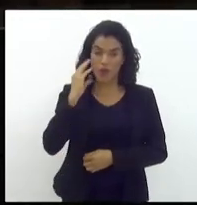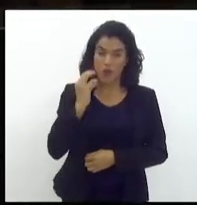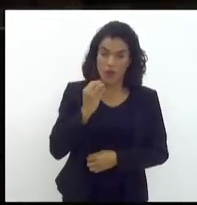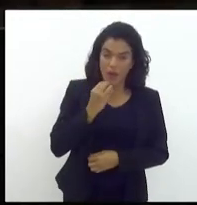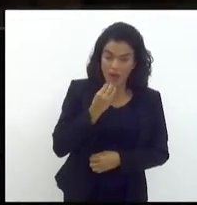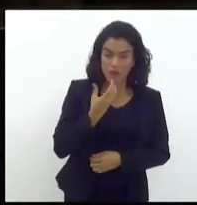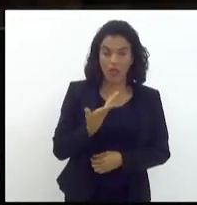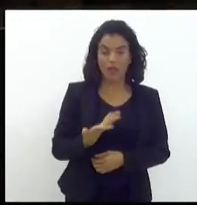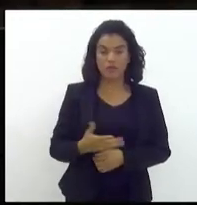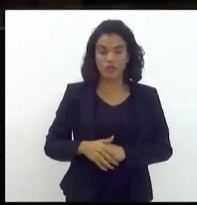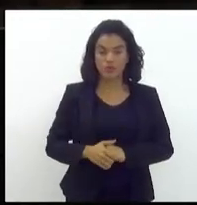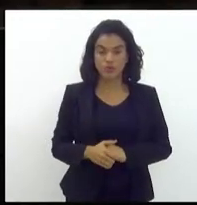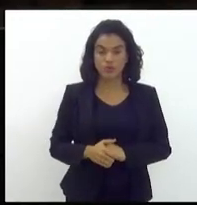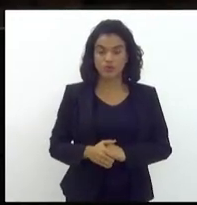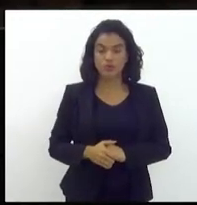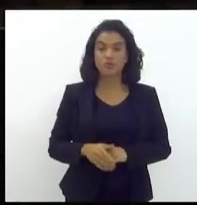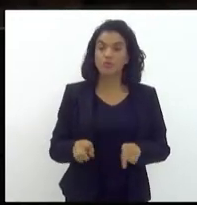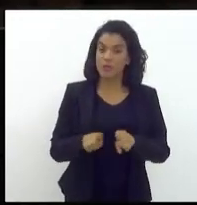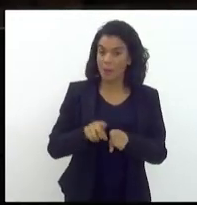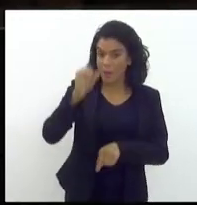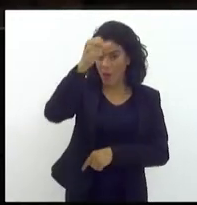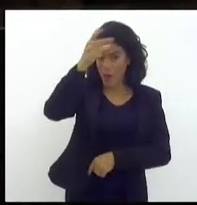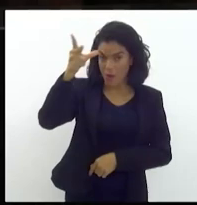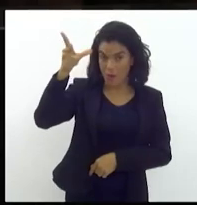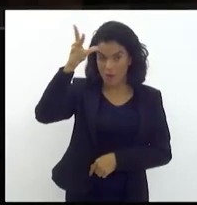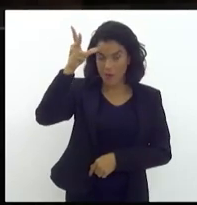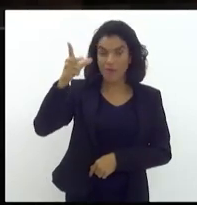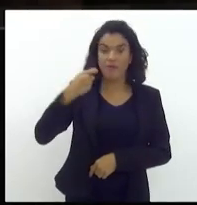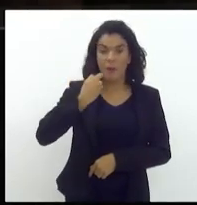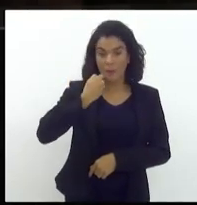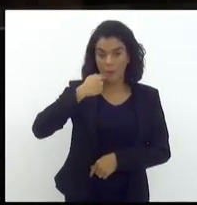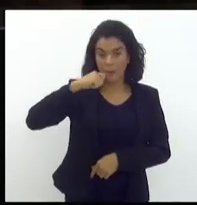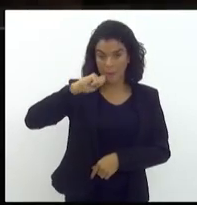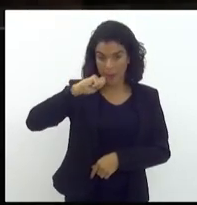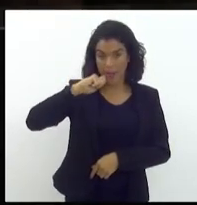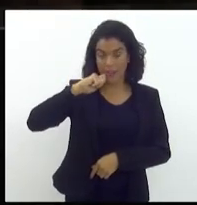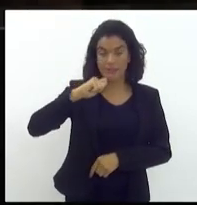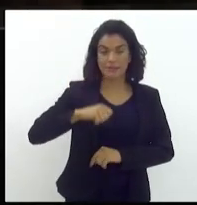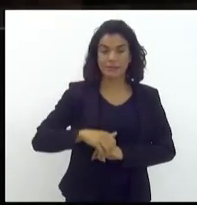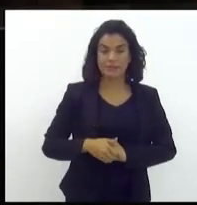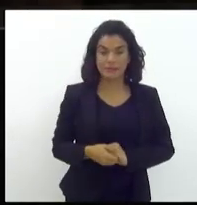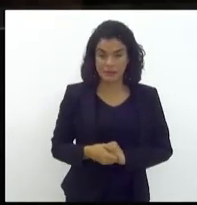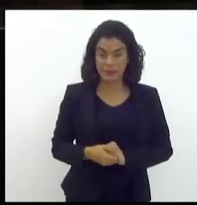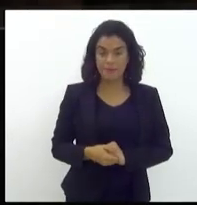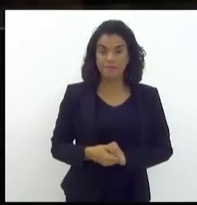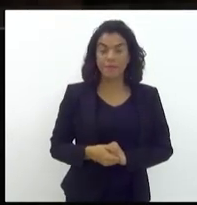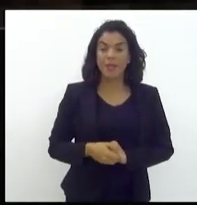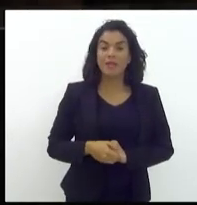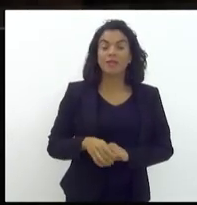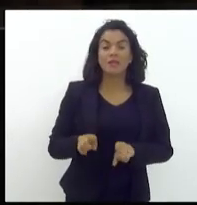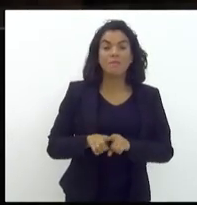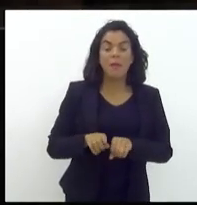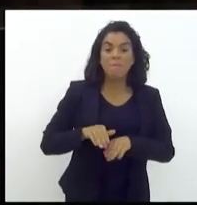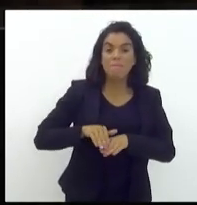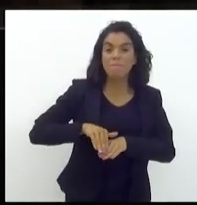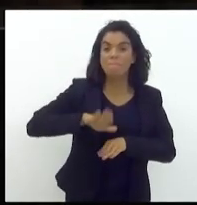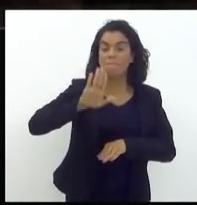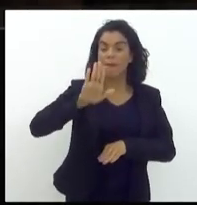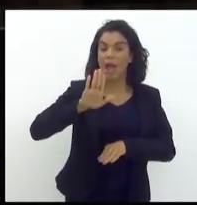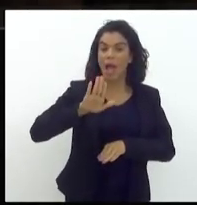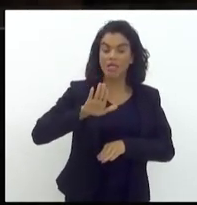Cláudio Castro o prefeito da cidade do Rio de Janeiro Eduardo Paes mais de uma dúzia